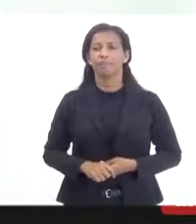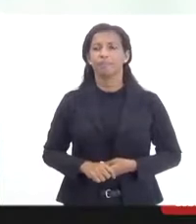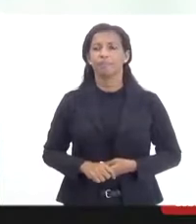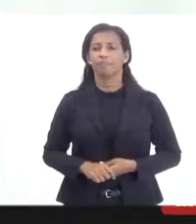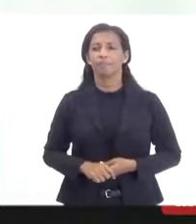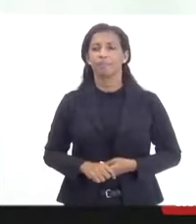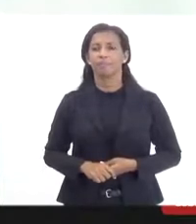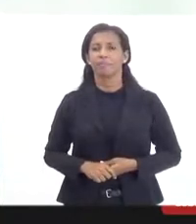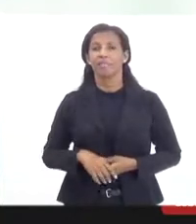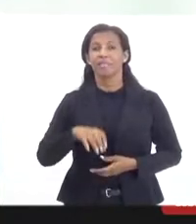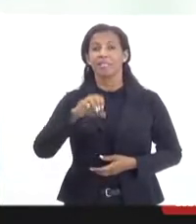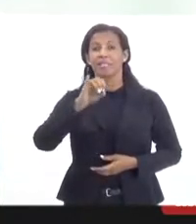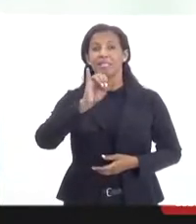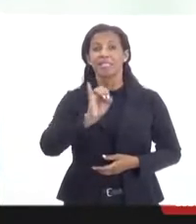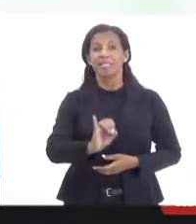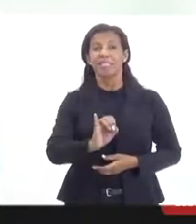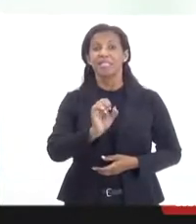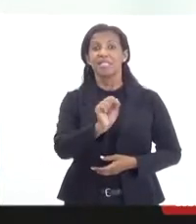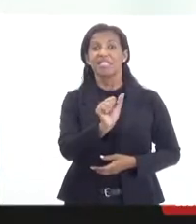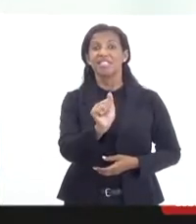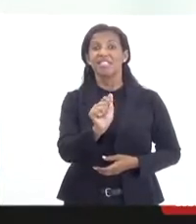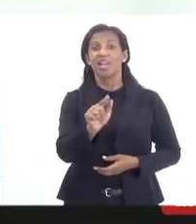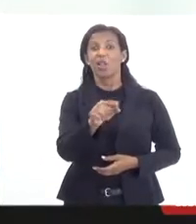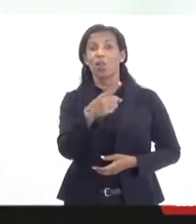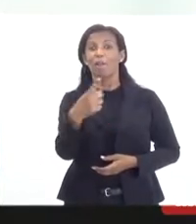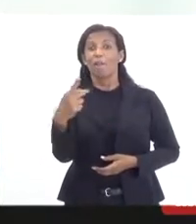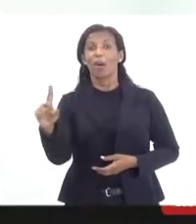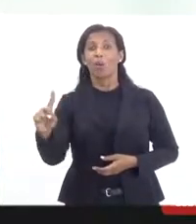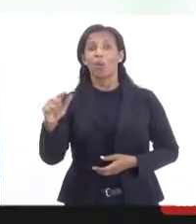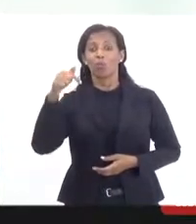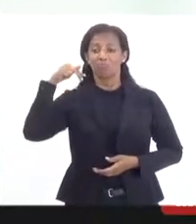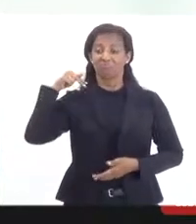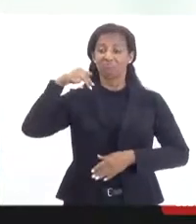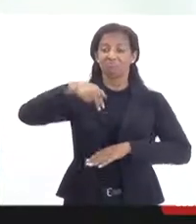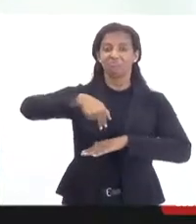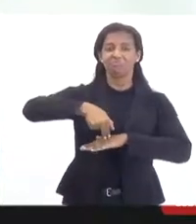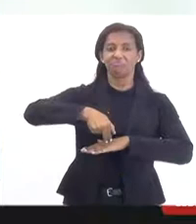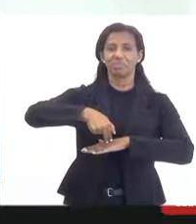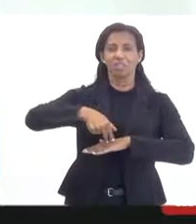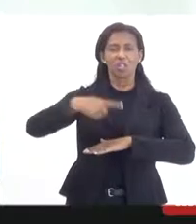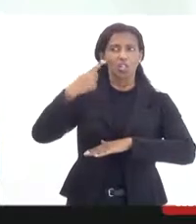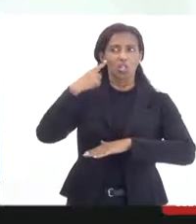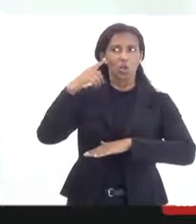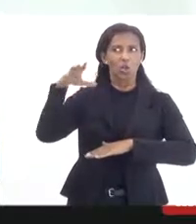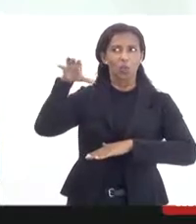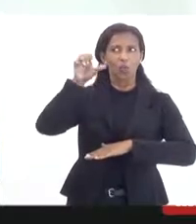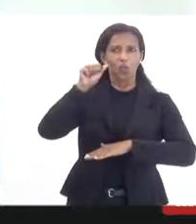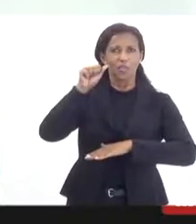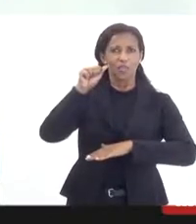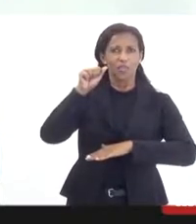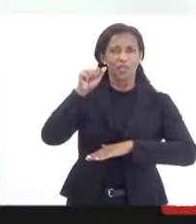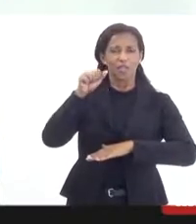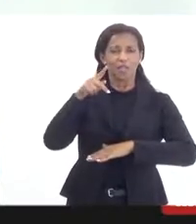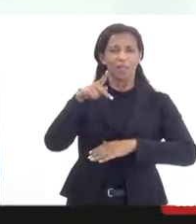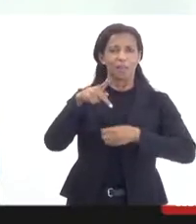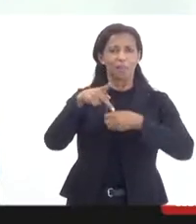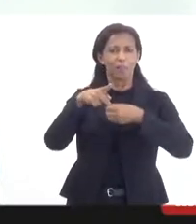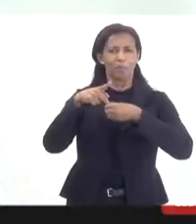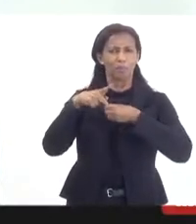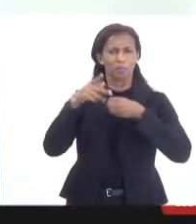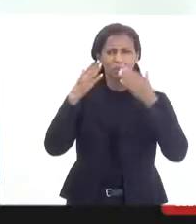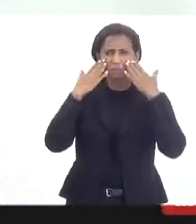Se Salomão aqui tivesse e ouvisse a douta procuradoria expor e